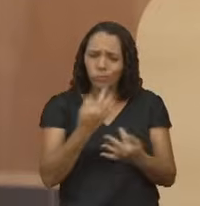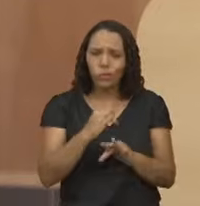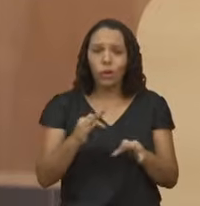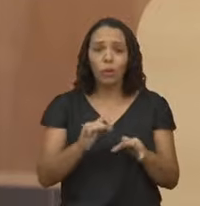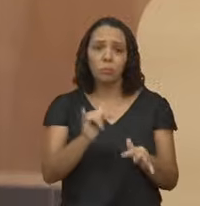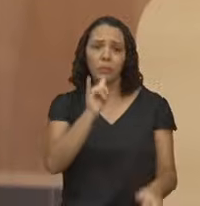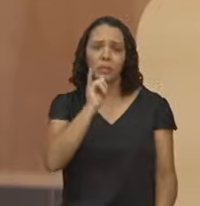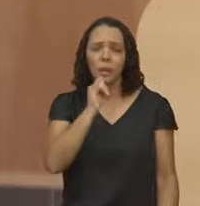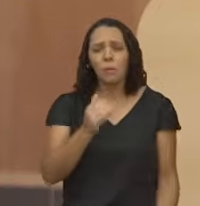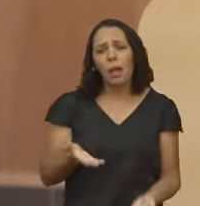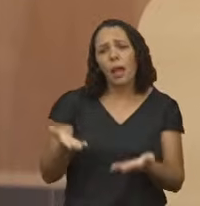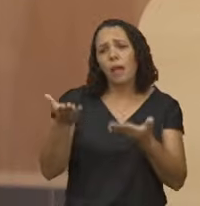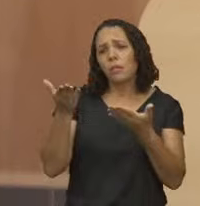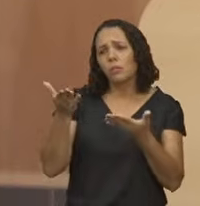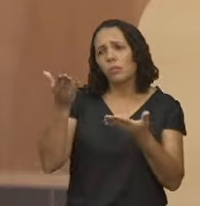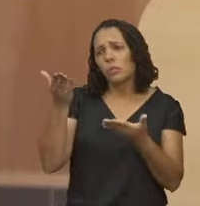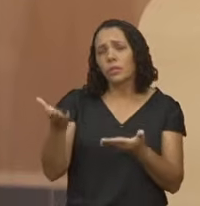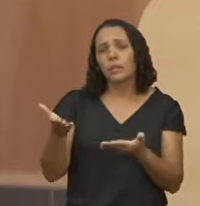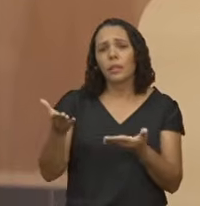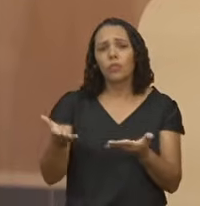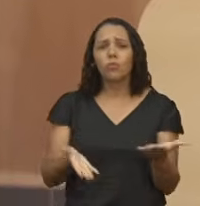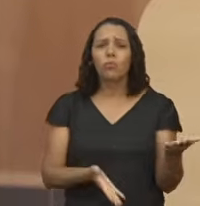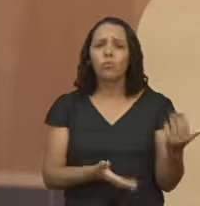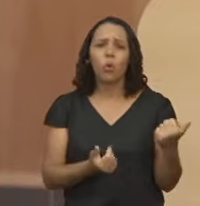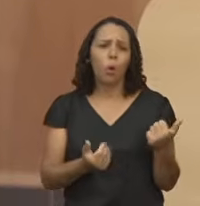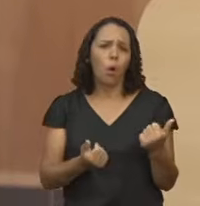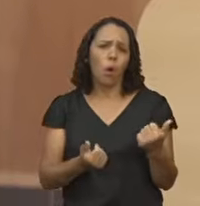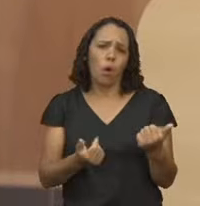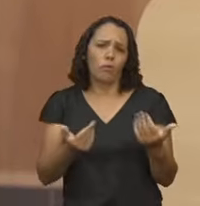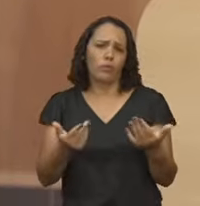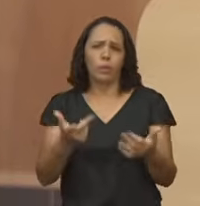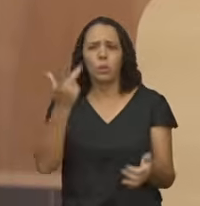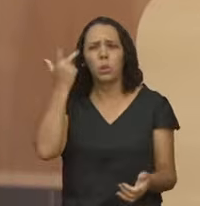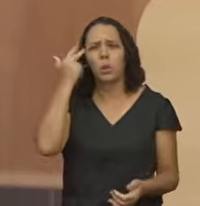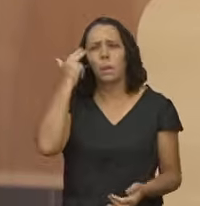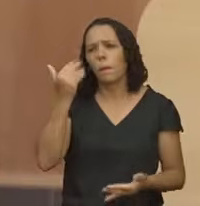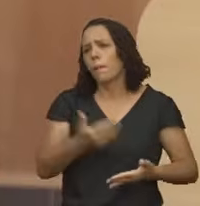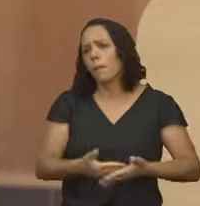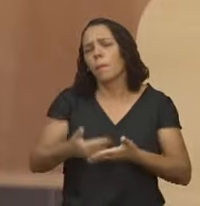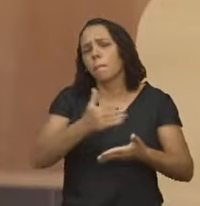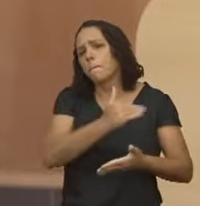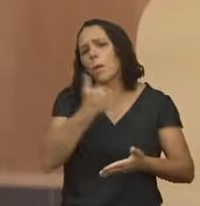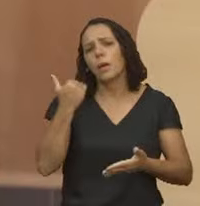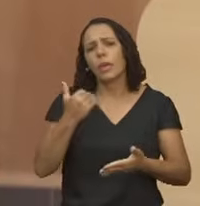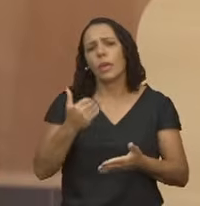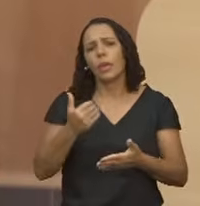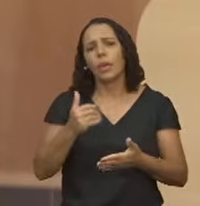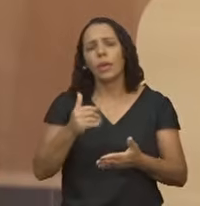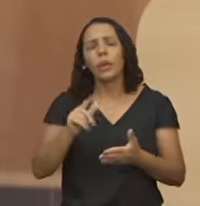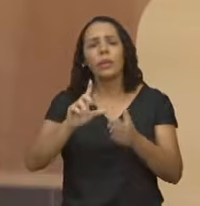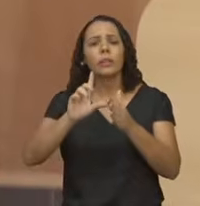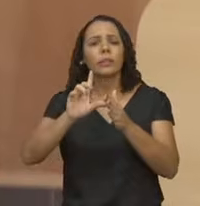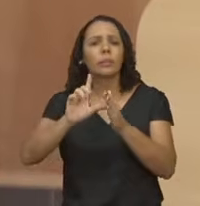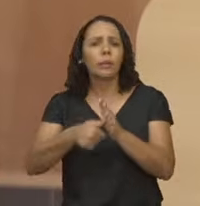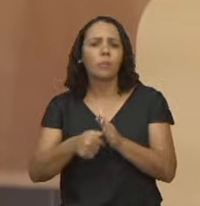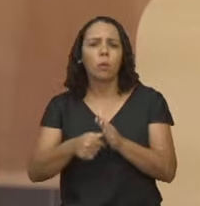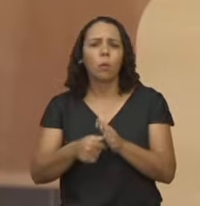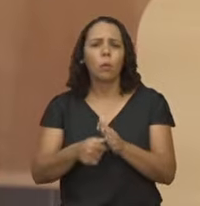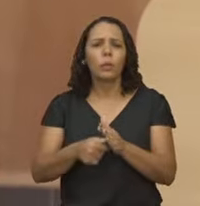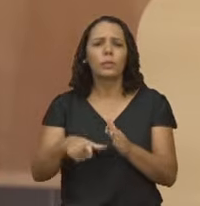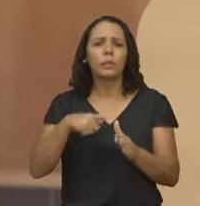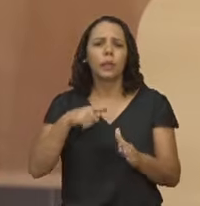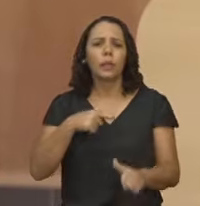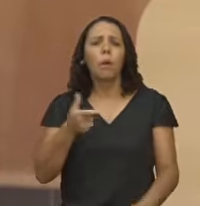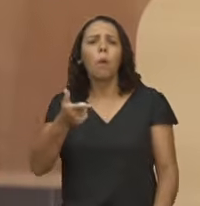essa criança tivesse um problema, ia atrapalhar toda a sua vida, ia dar muito trabalho, né? Algumas coisas que com toda boa intenção